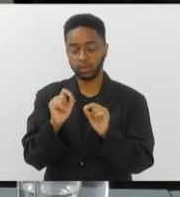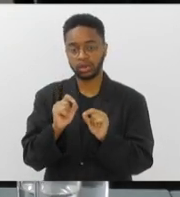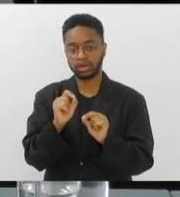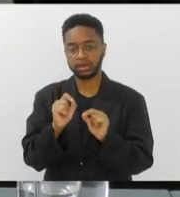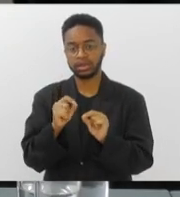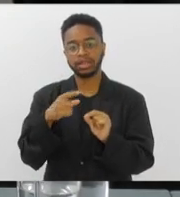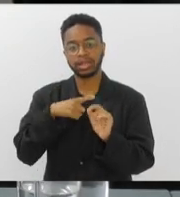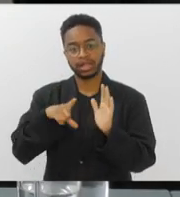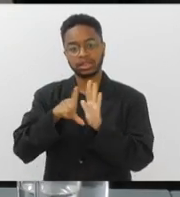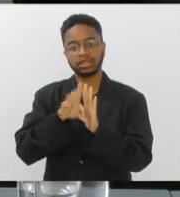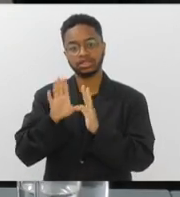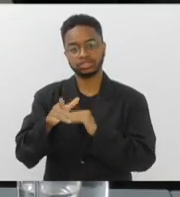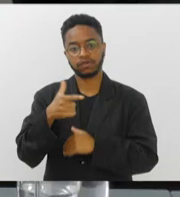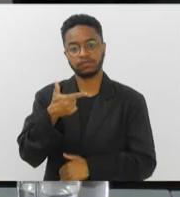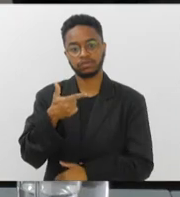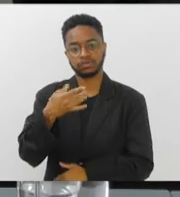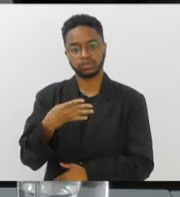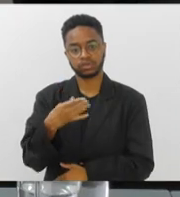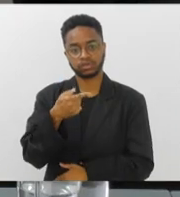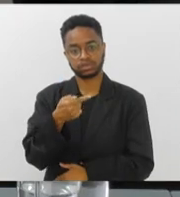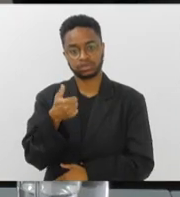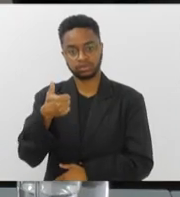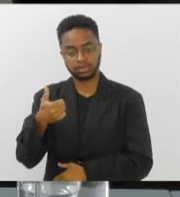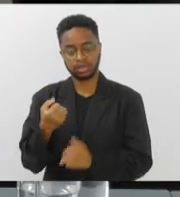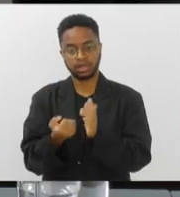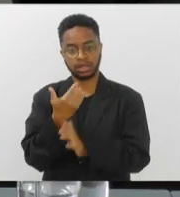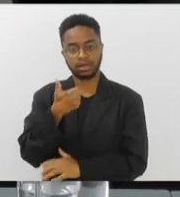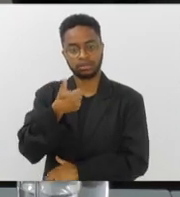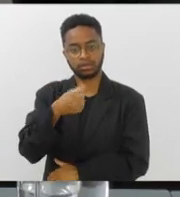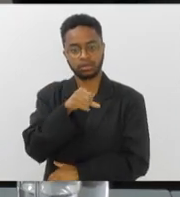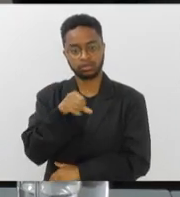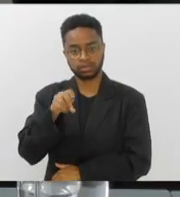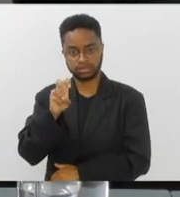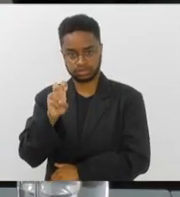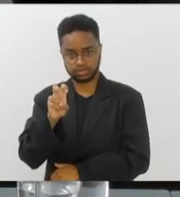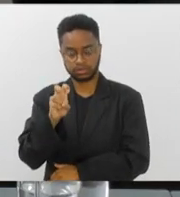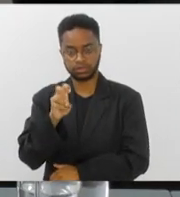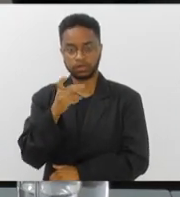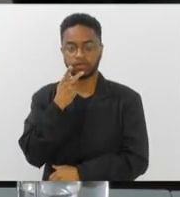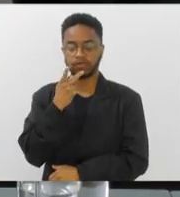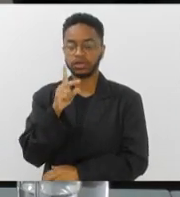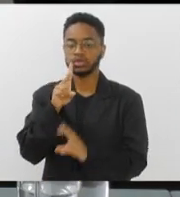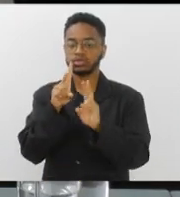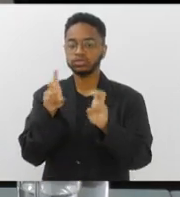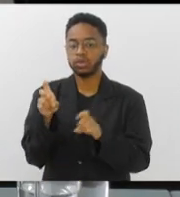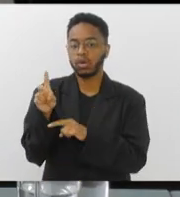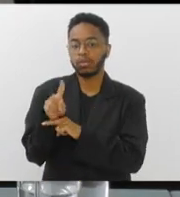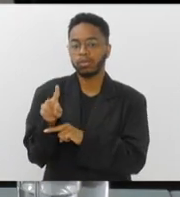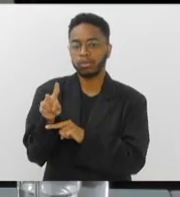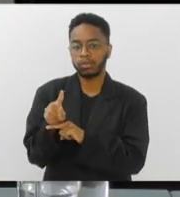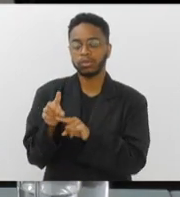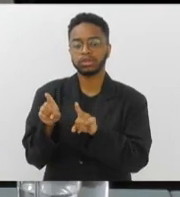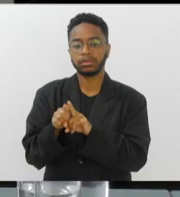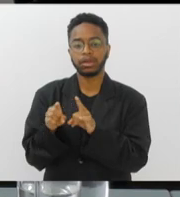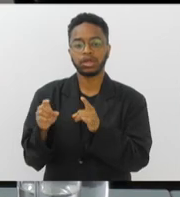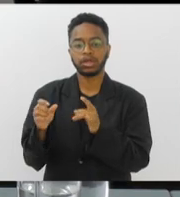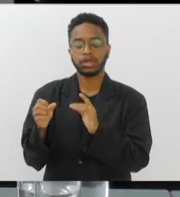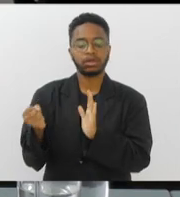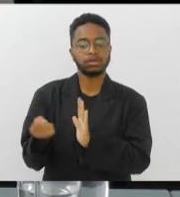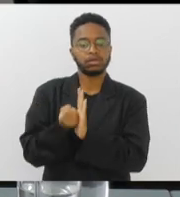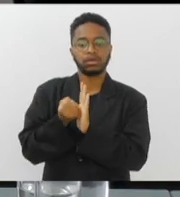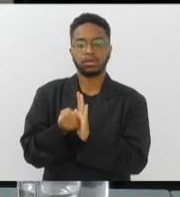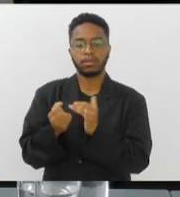tem uma lei 2471 de 95 que dispõe sobre a preservação e o tombamento do